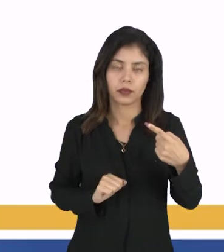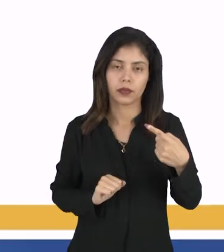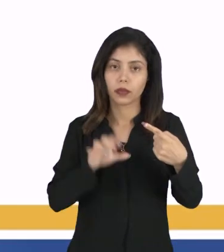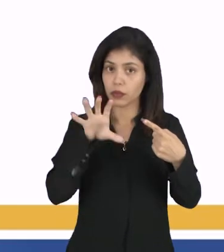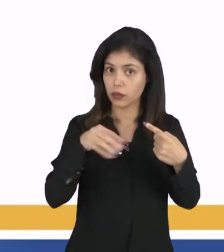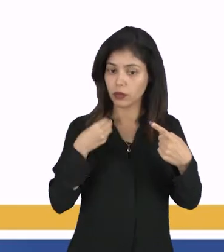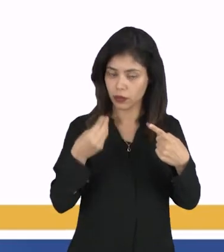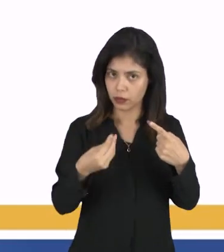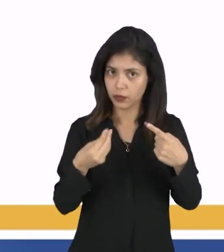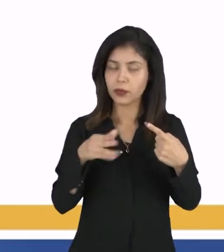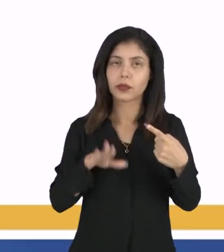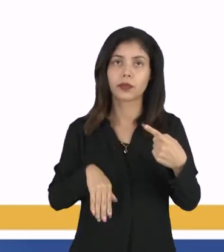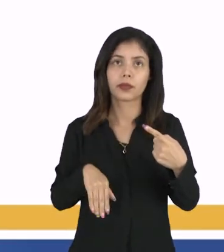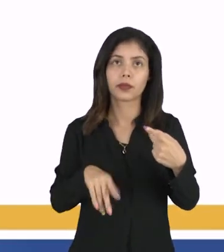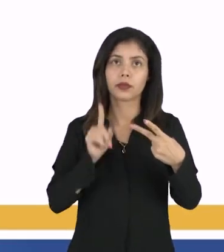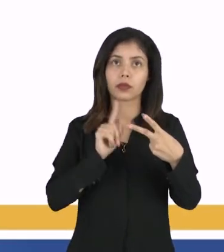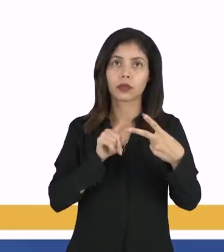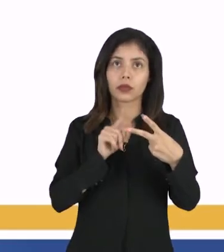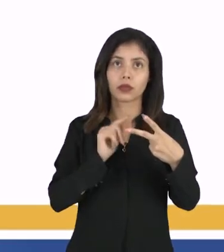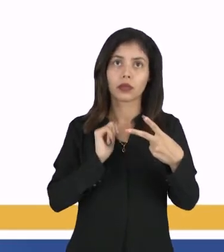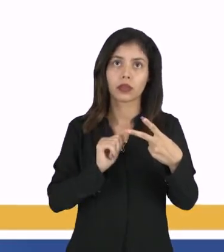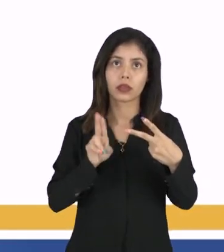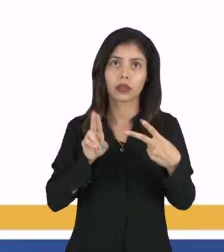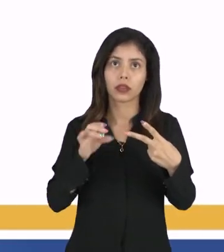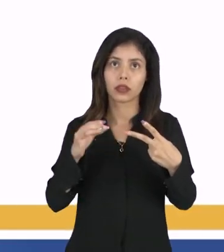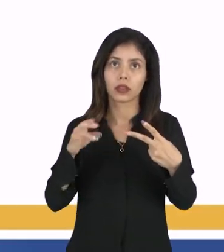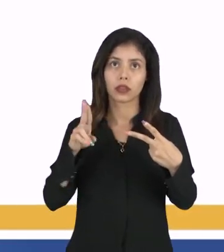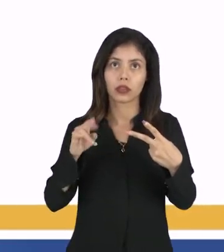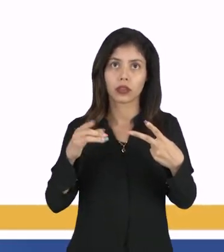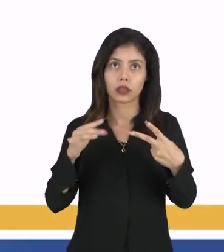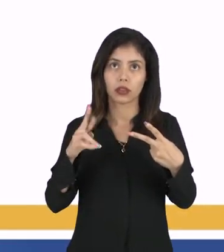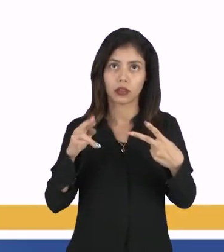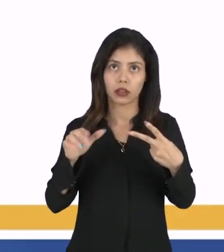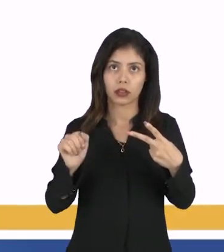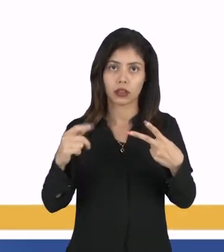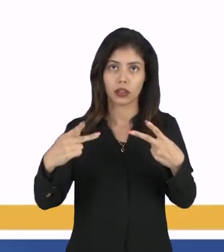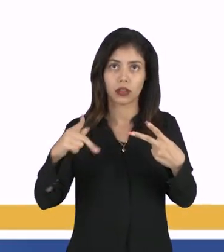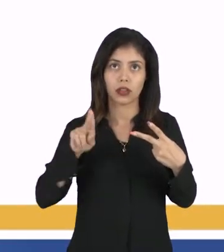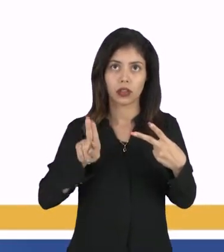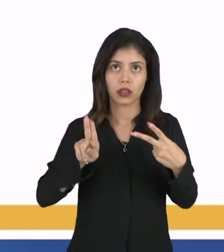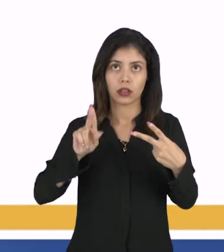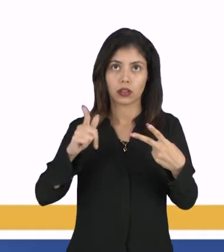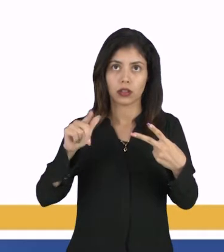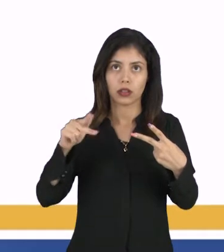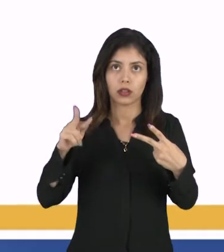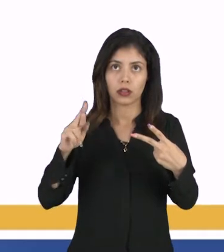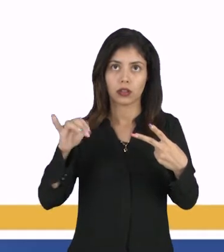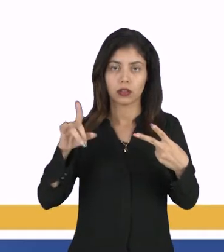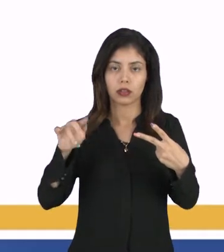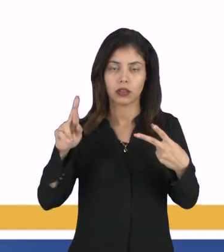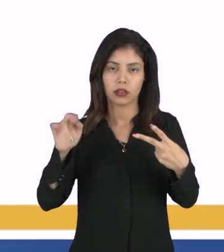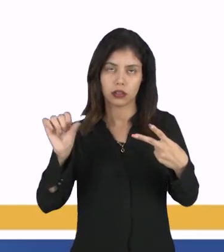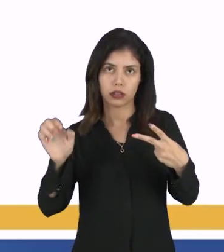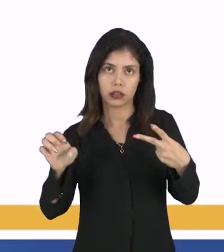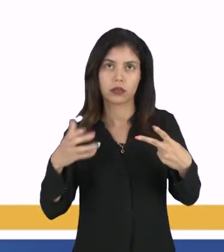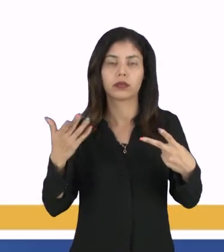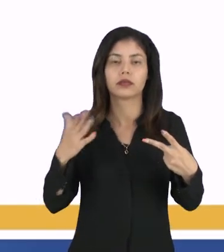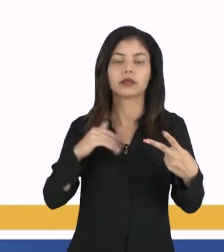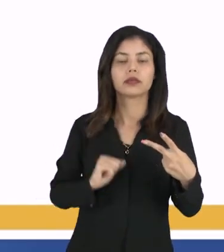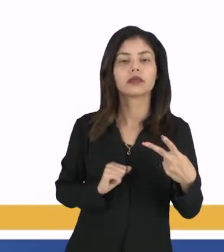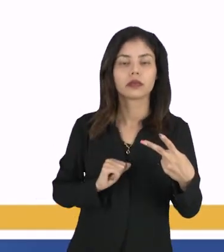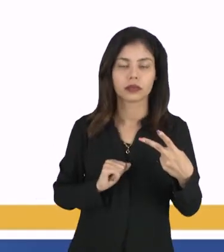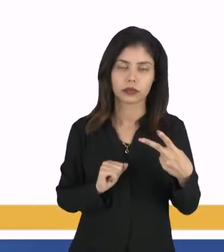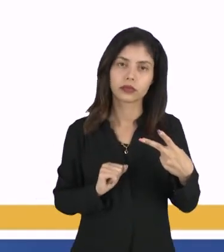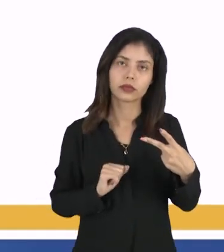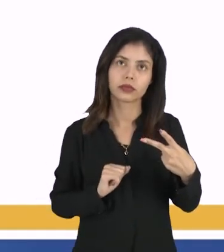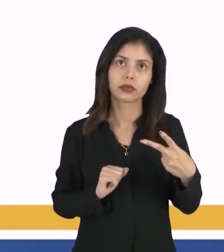assim como protistas, são eucariontes, tá? Podem ser unicelulares ou pluricelulares, você tem aí fungos unicelulares